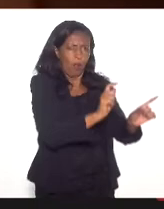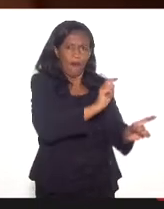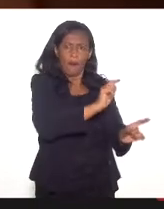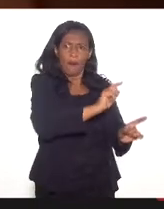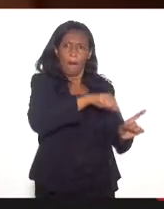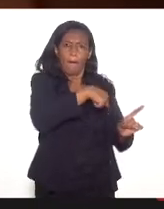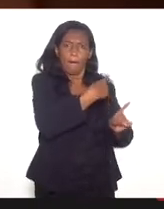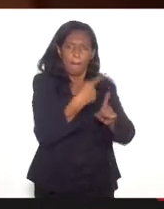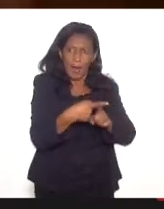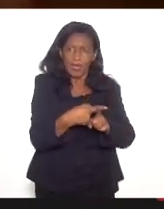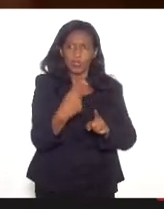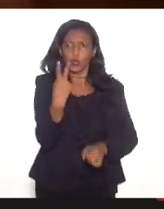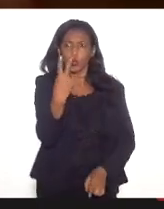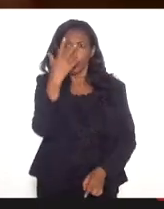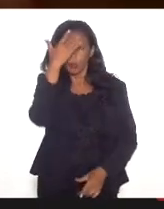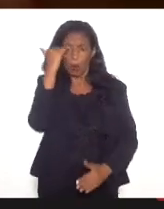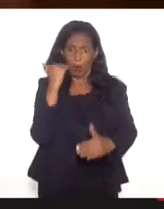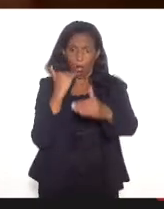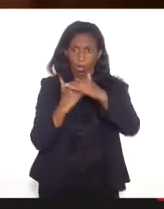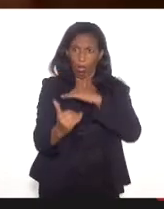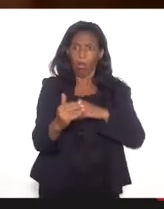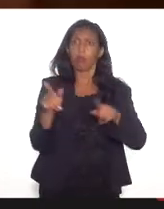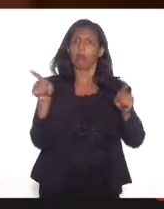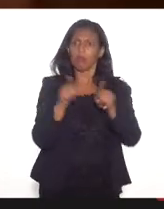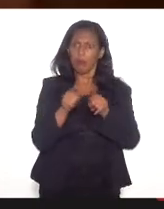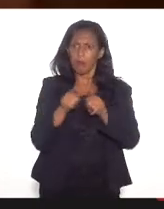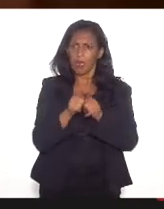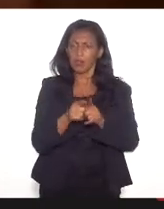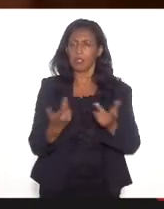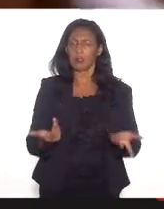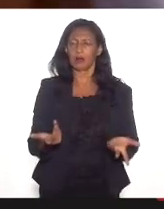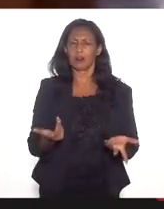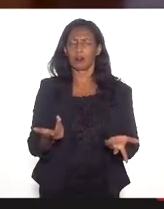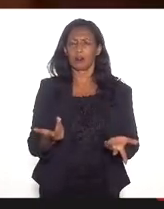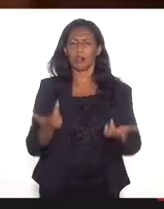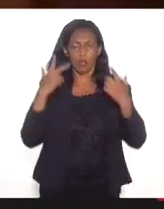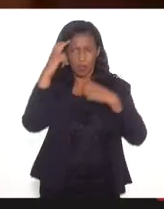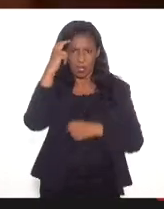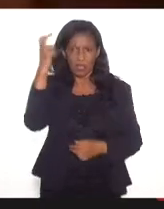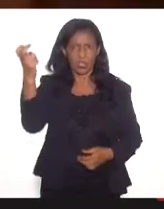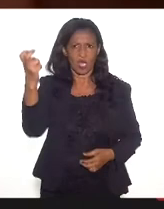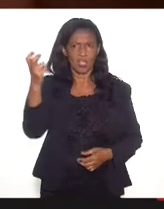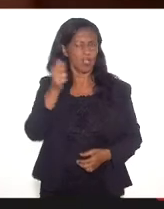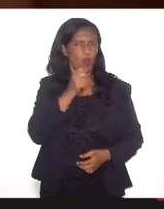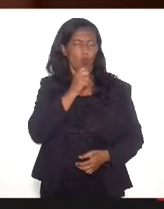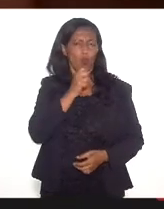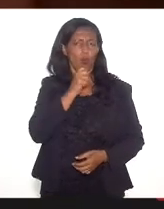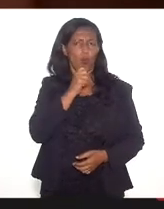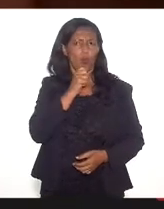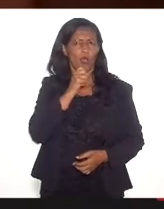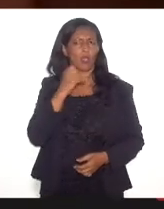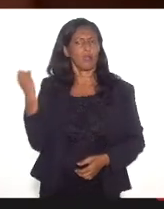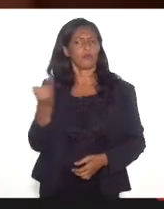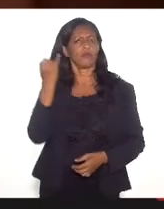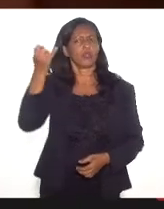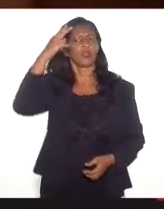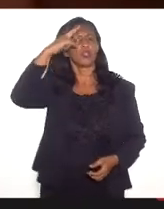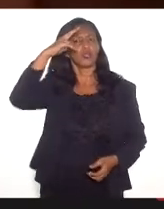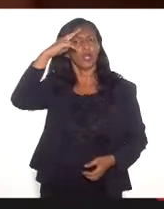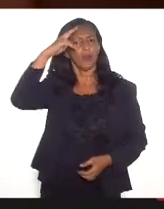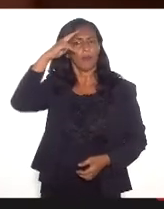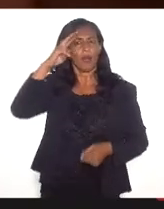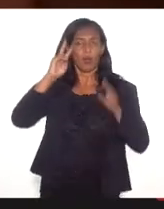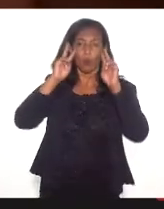transporte público, não há inteligência alguma simbolizada por essa chacina. Então, acho que é muito importante lembrar, Renata, da chacina nessa